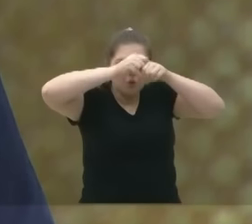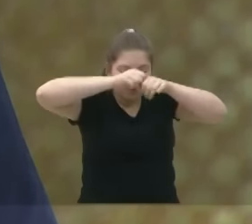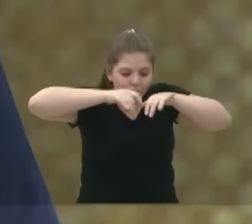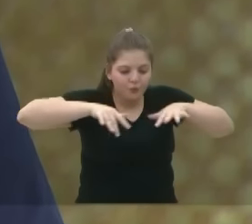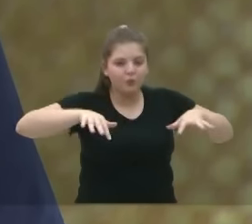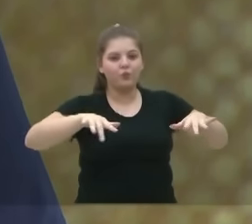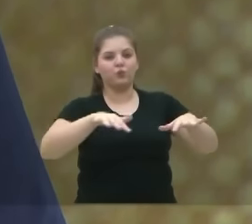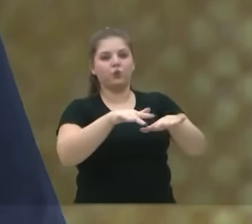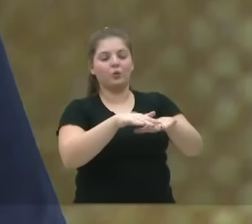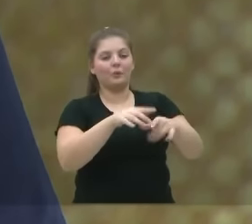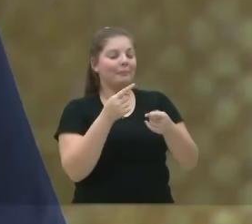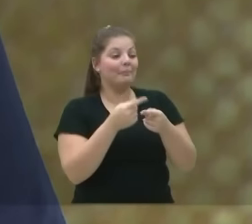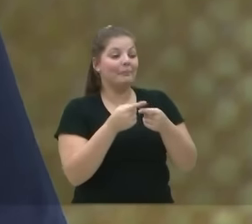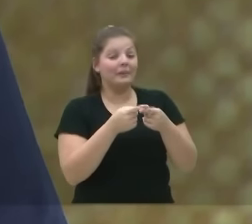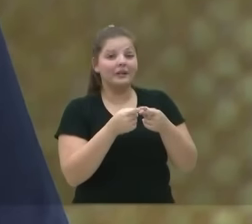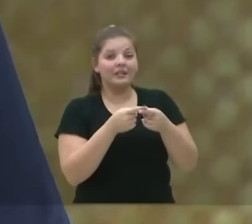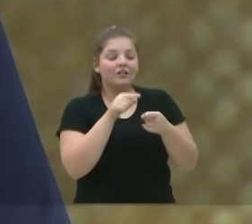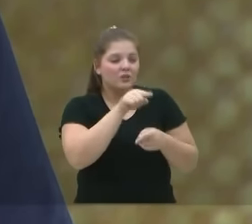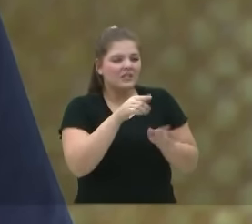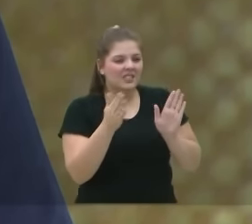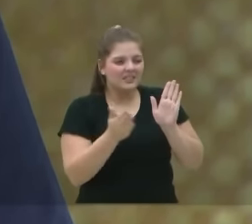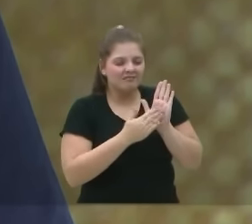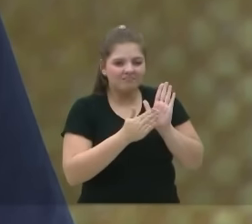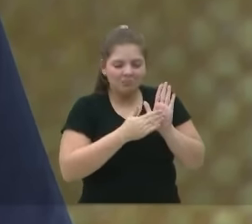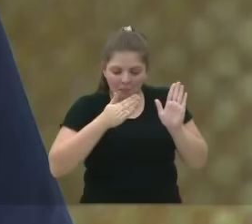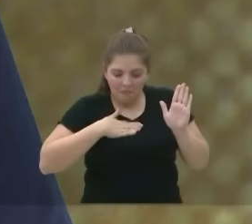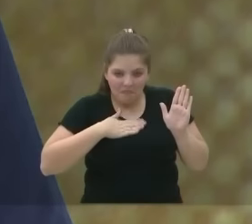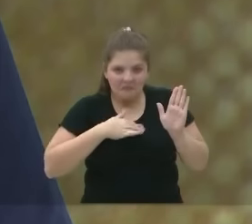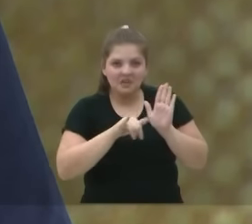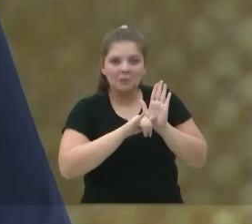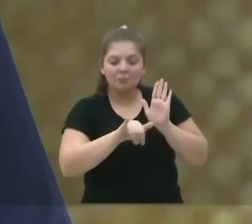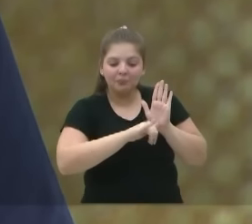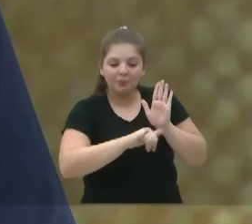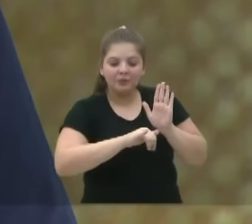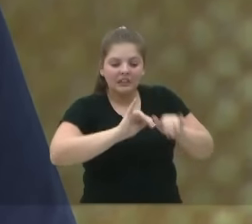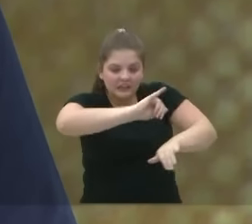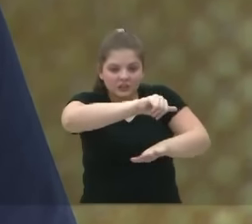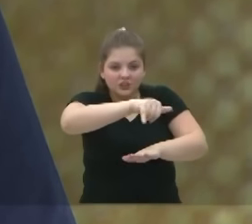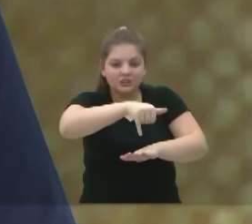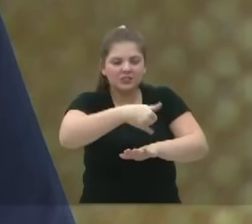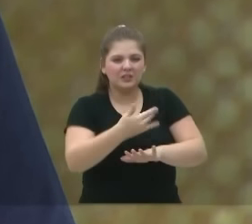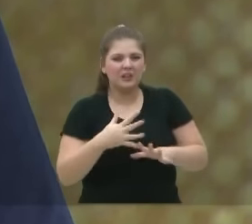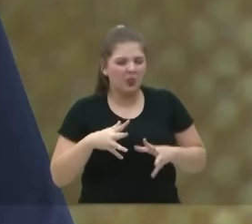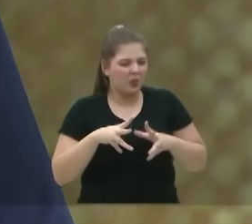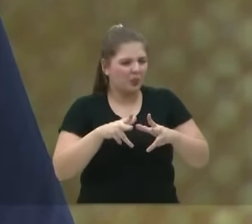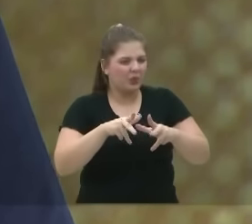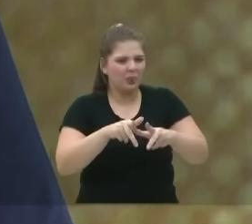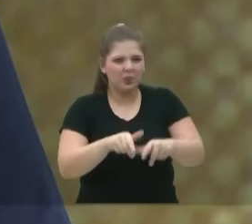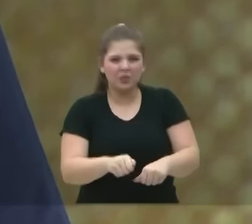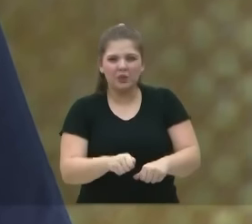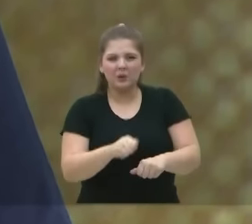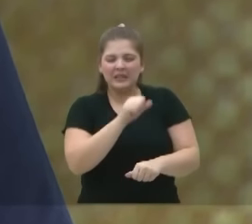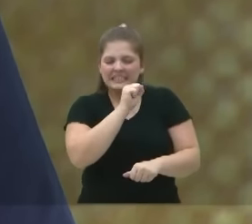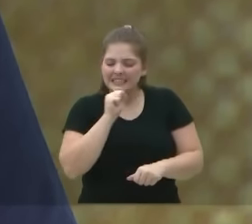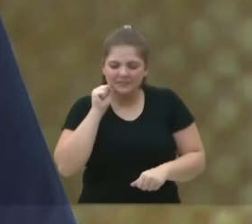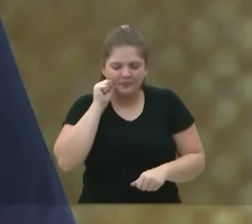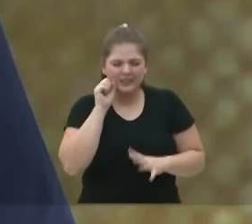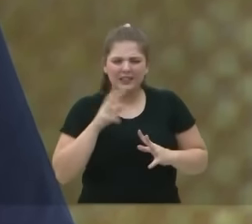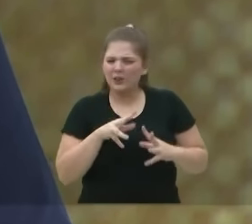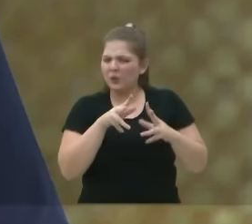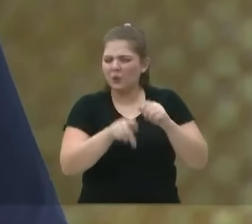vós, para serdes minhas testemunhas em Jerusalém, em toda a Judéia e na Samaria